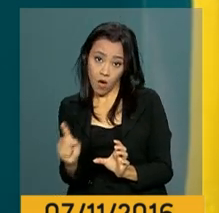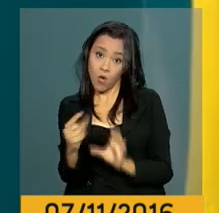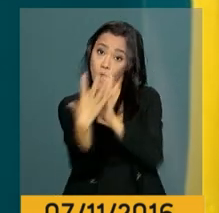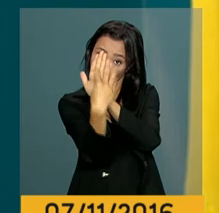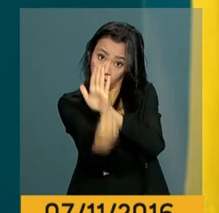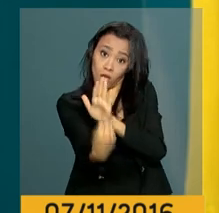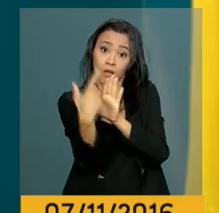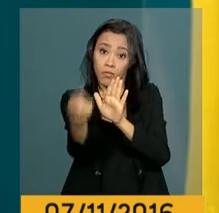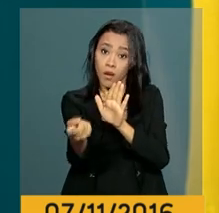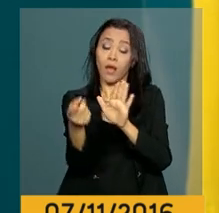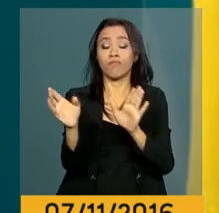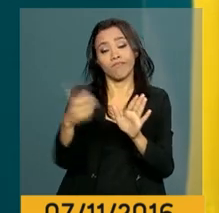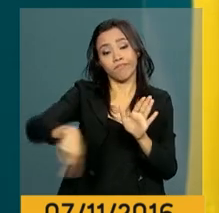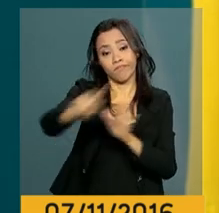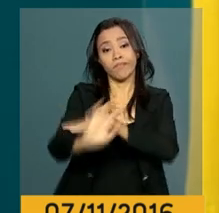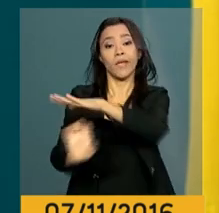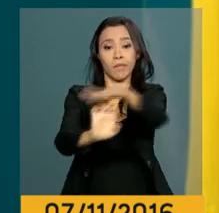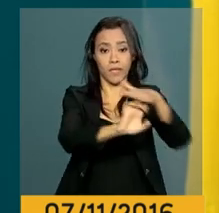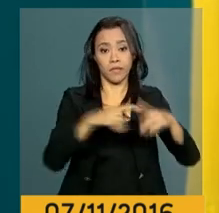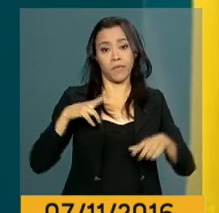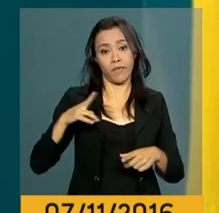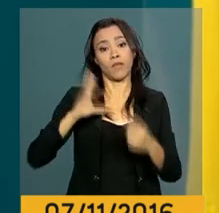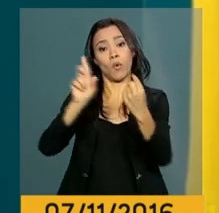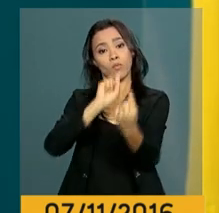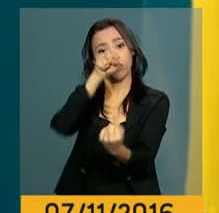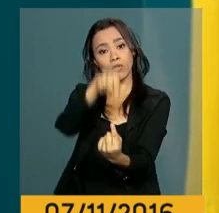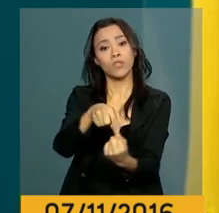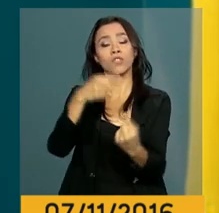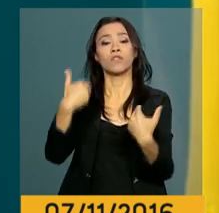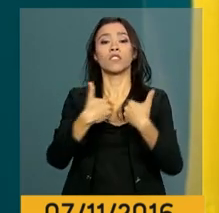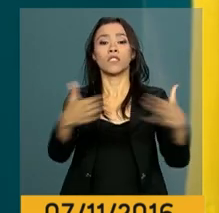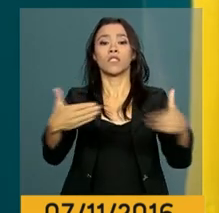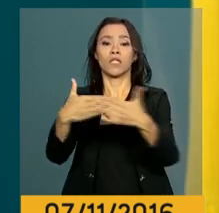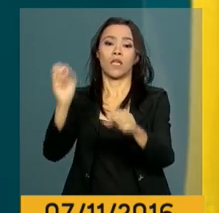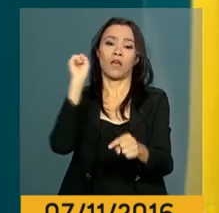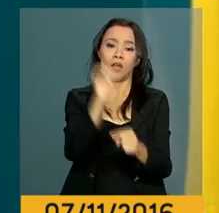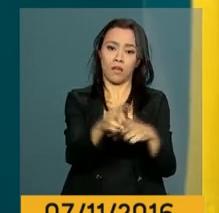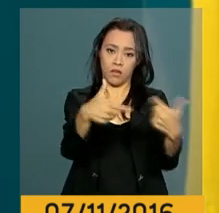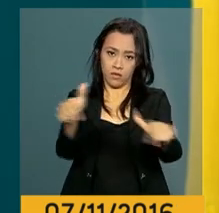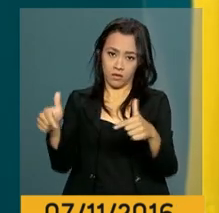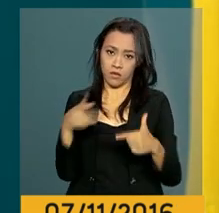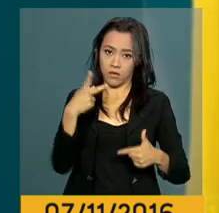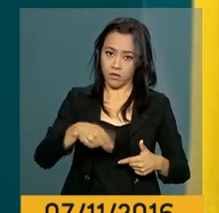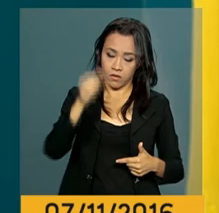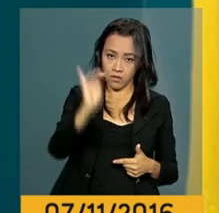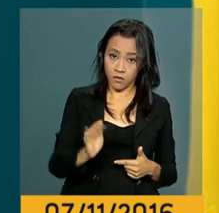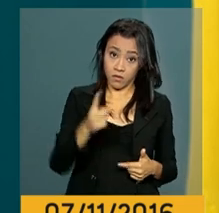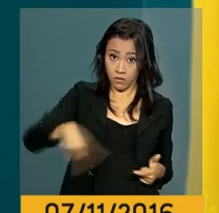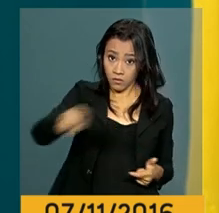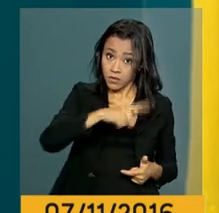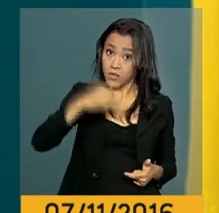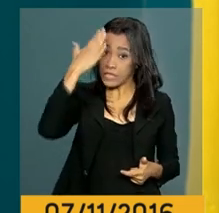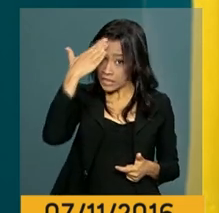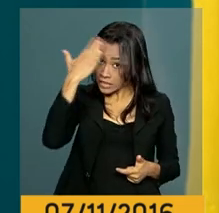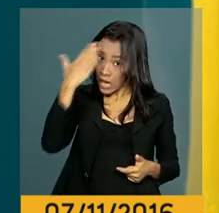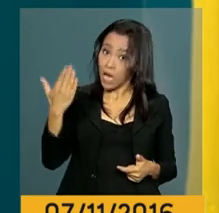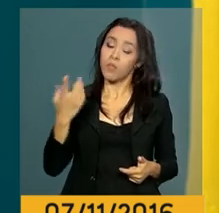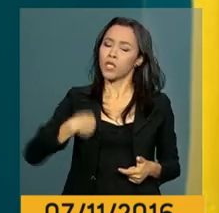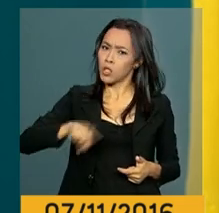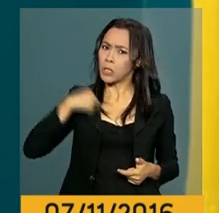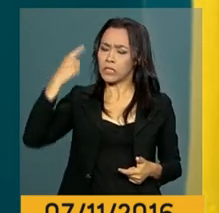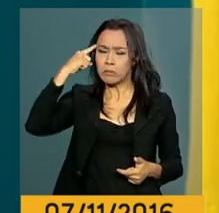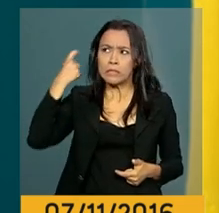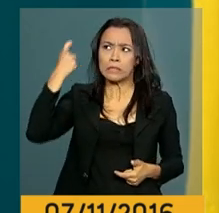objetivo, evidentemente, é a geração de empregos no nosso país. Os senhores sabem que nós temos nos preocupado com